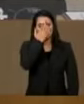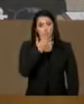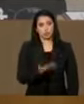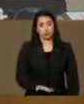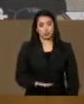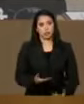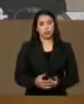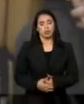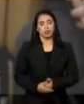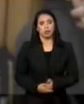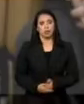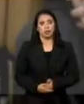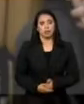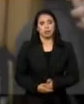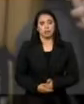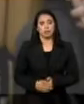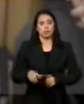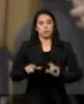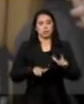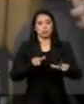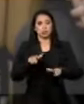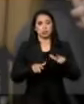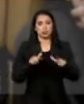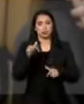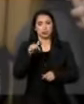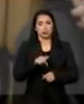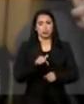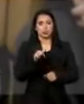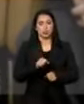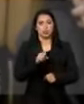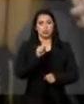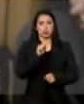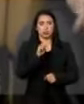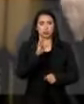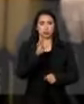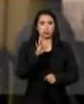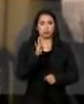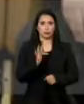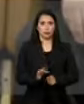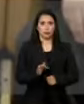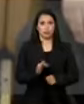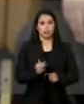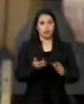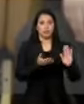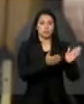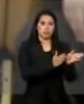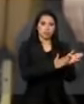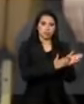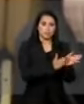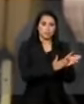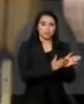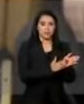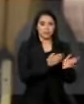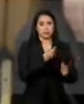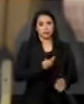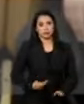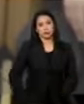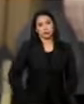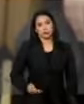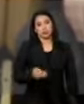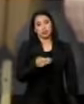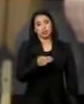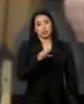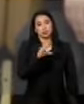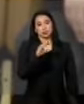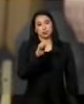pela condução dos trabalhos aqui no Supremo e, rapidamente, gostaria de homenagear o ministro Celso de Mello, com quem tive a honra de trabalhar quando eu tinha apenas 19